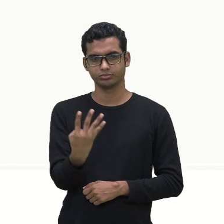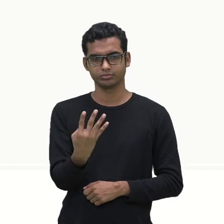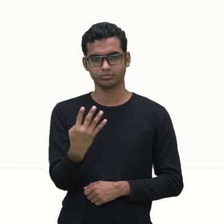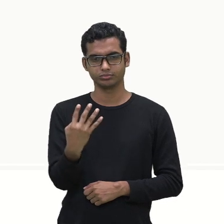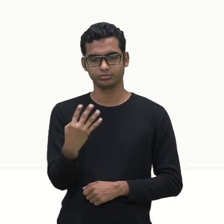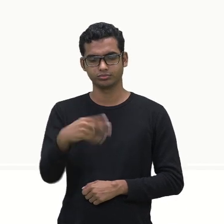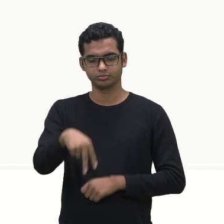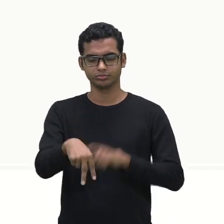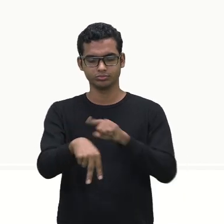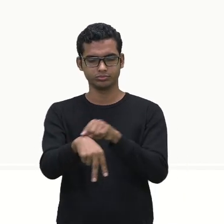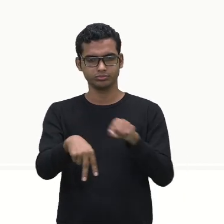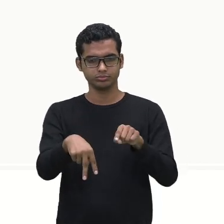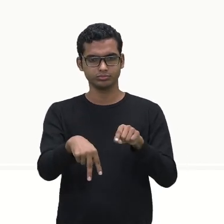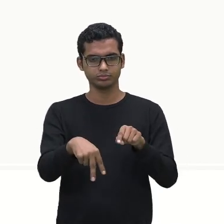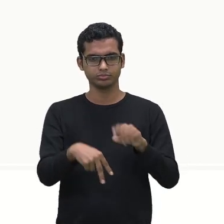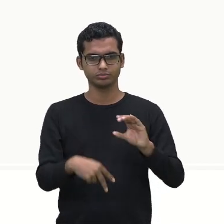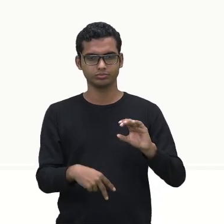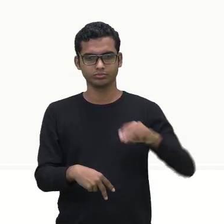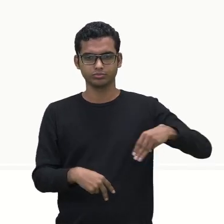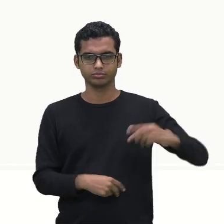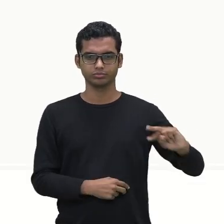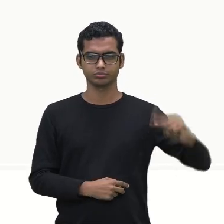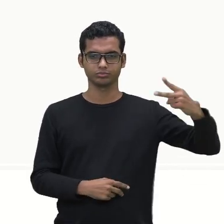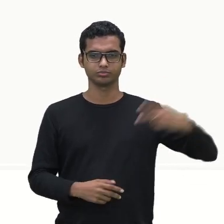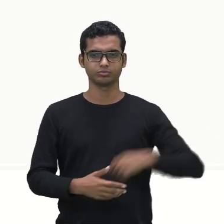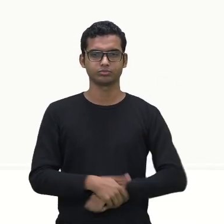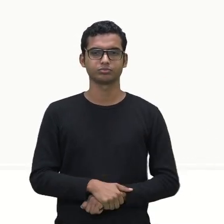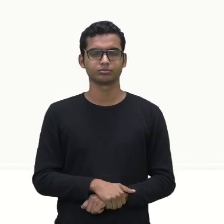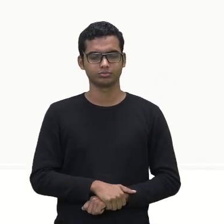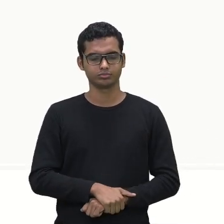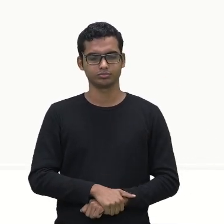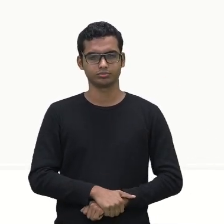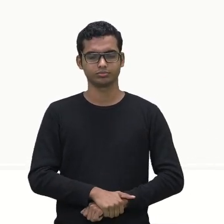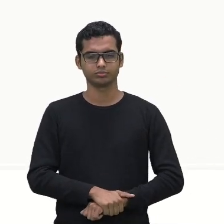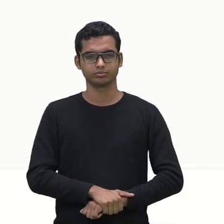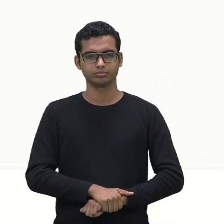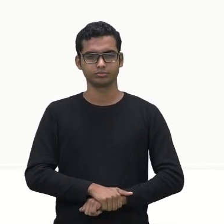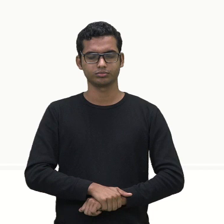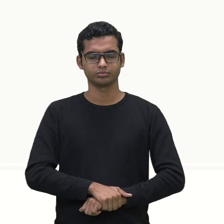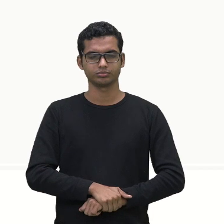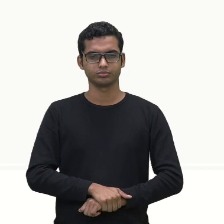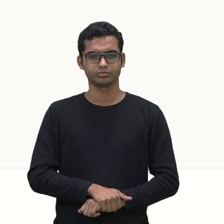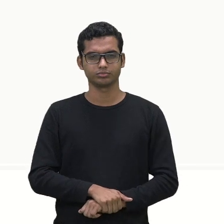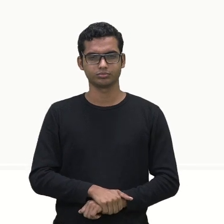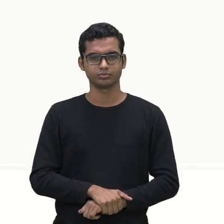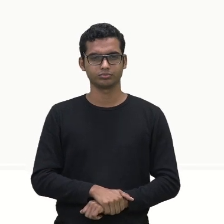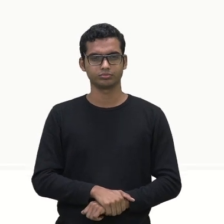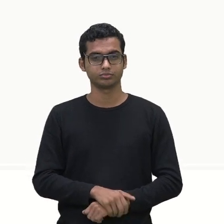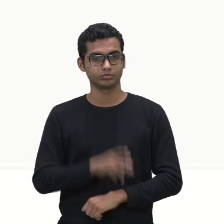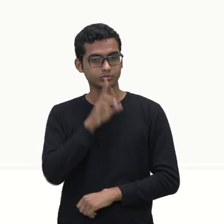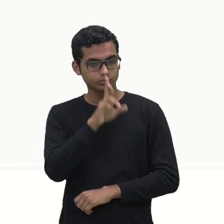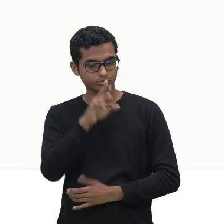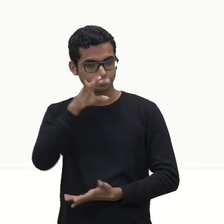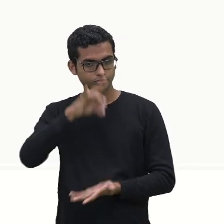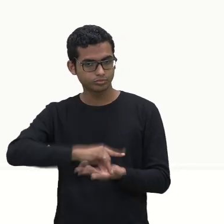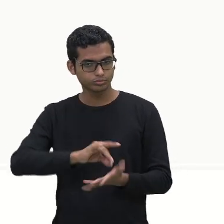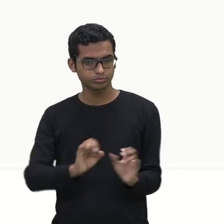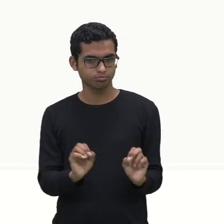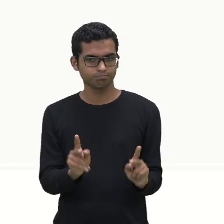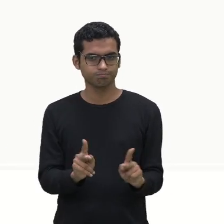centímetros quadrados, tá? Isso aqui é uma resposta,